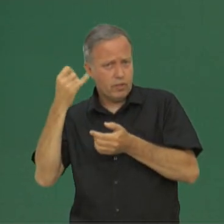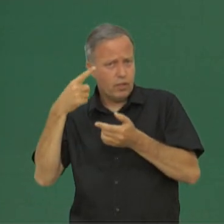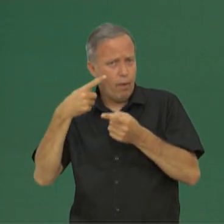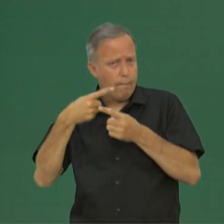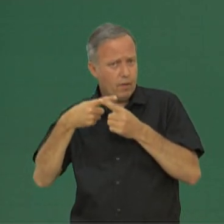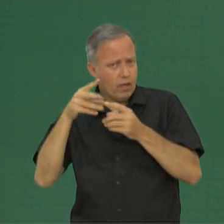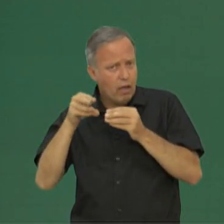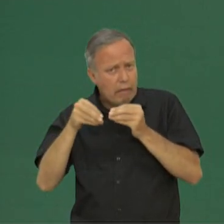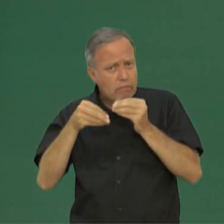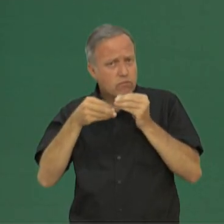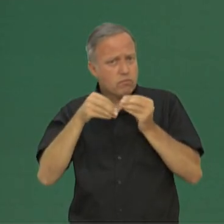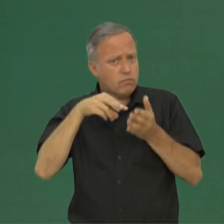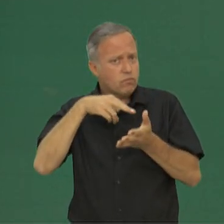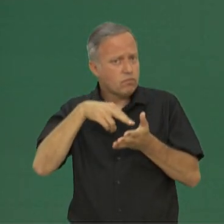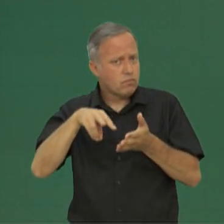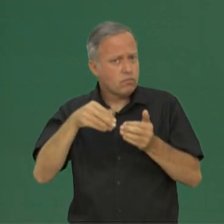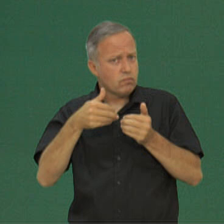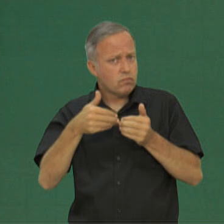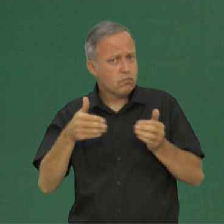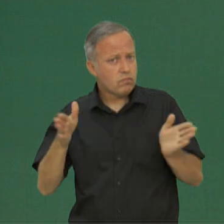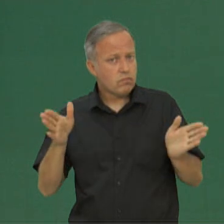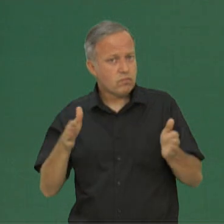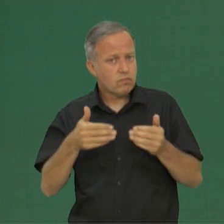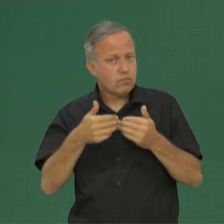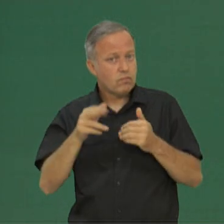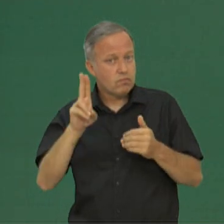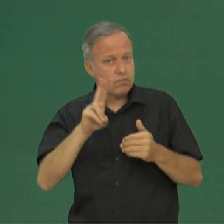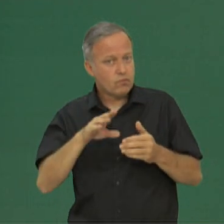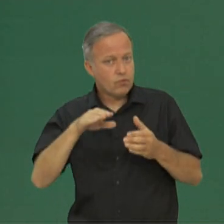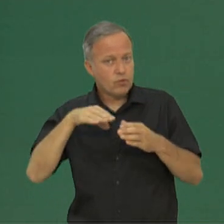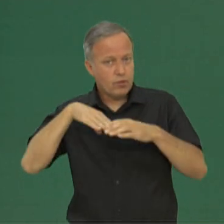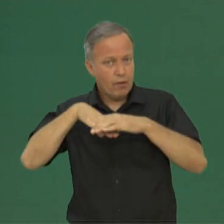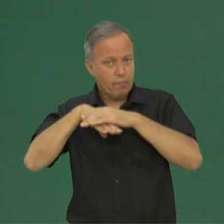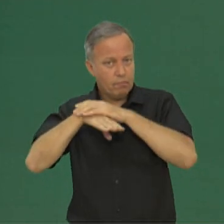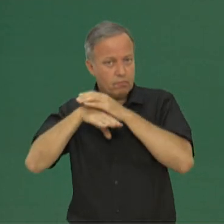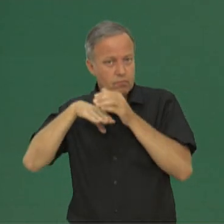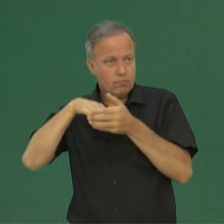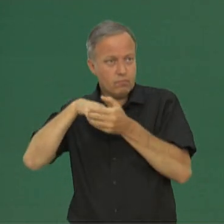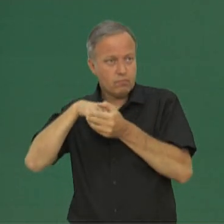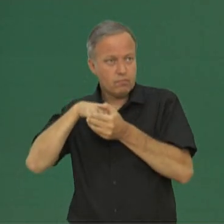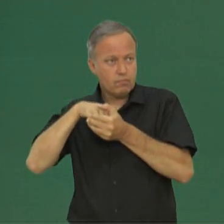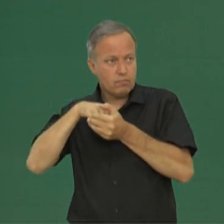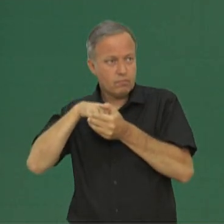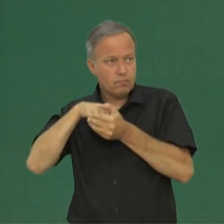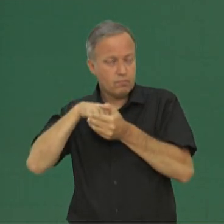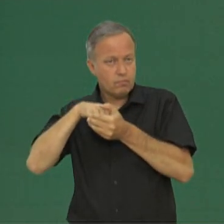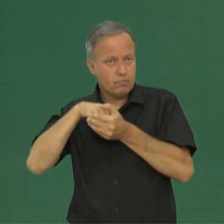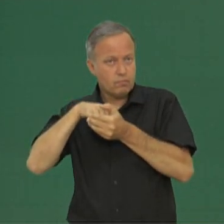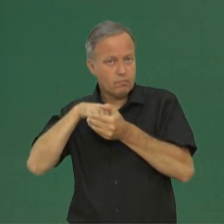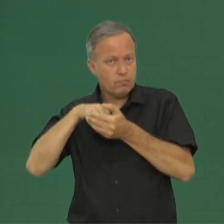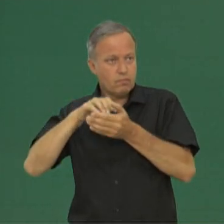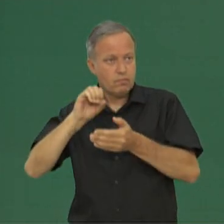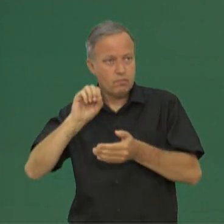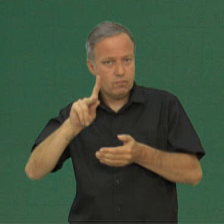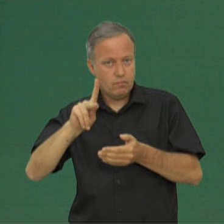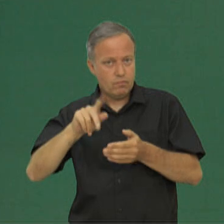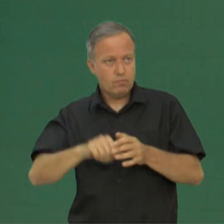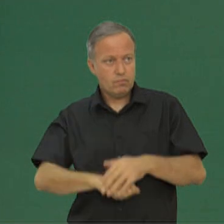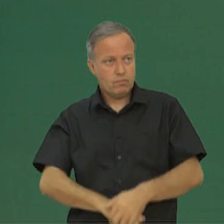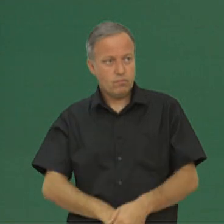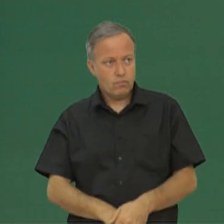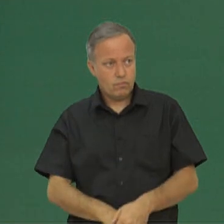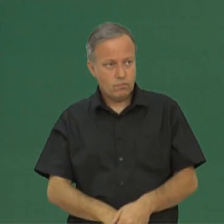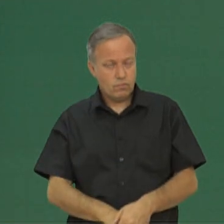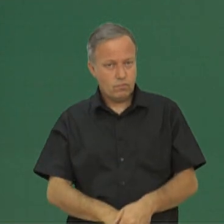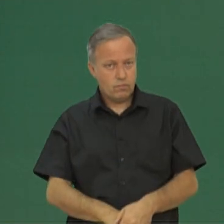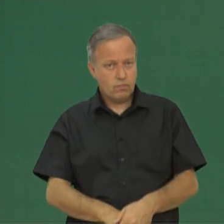dentro do balé romântico ali por causa principalmente do uso da sapatilha de ponta? É isso aí, ok? Agora eu tenho